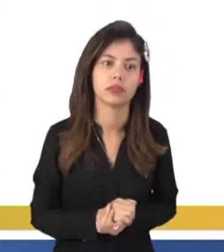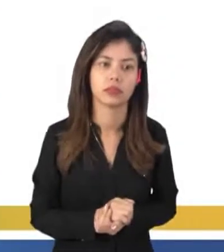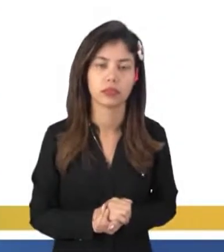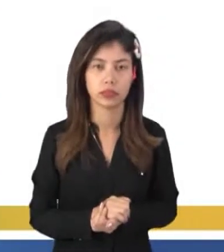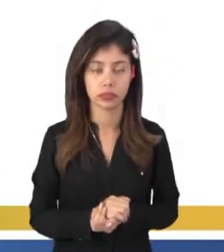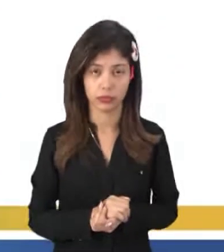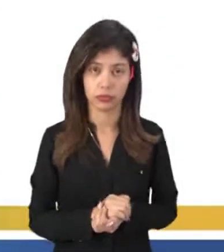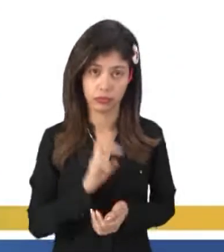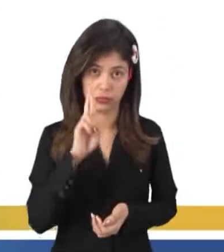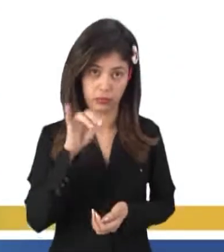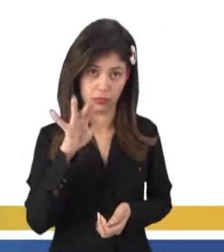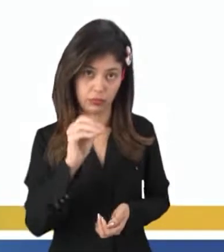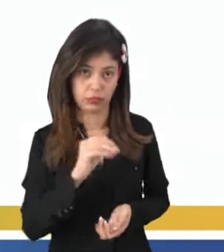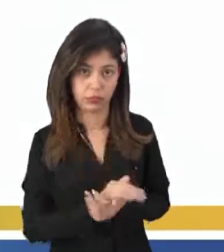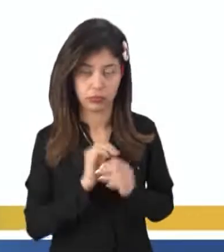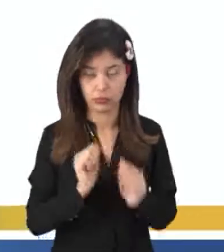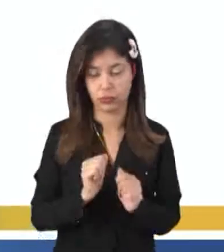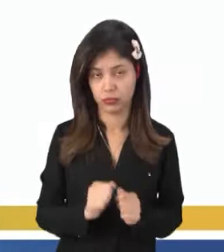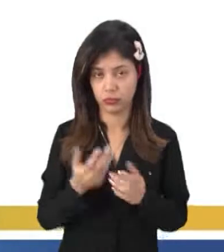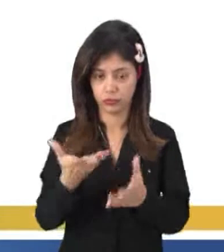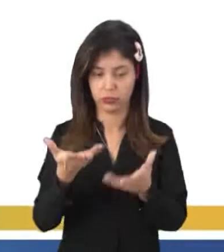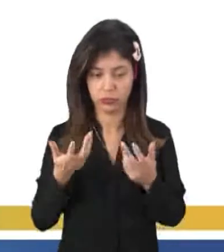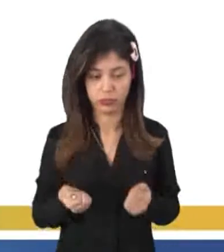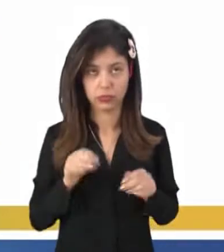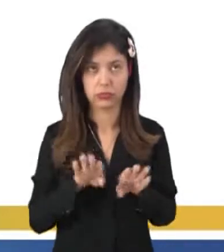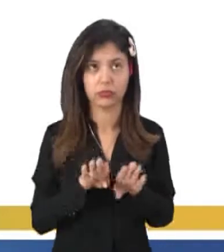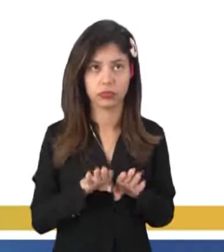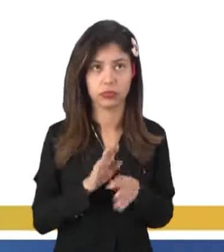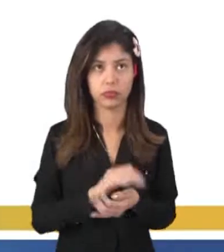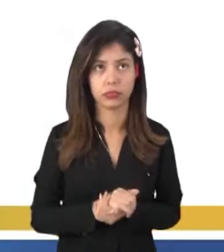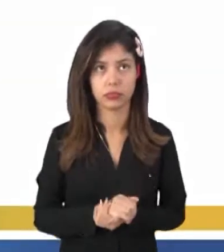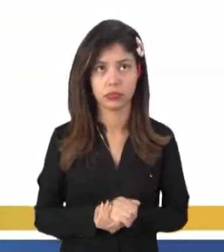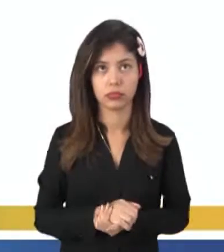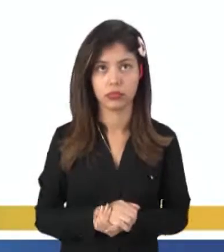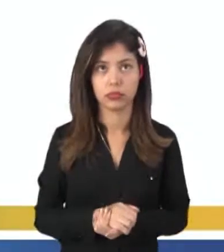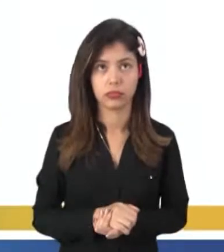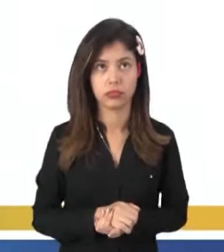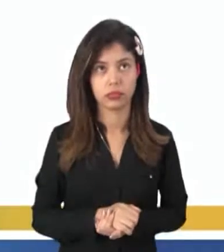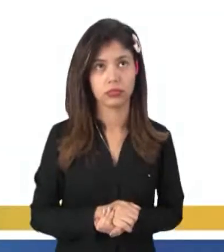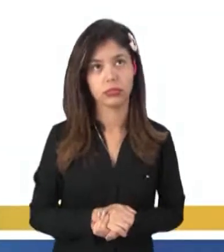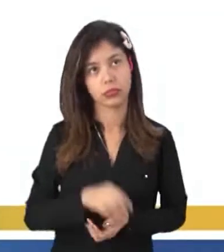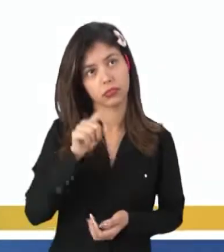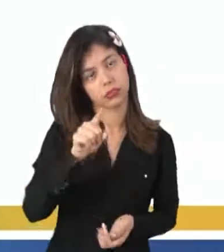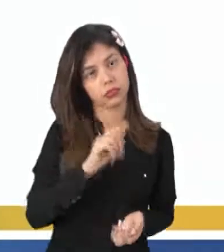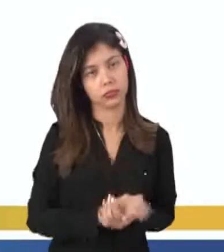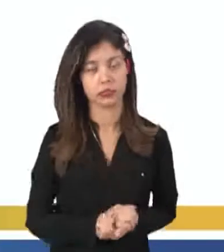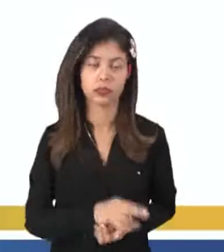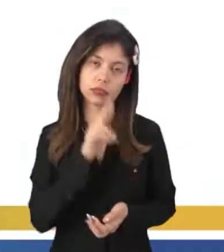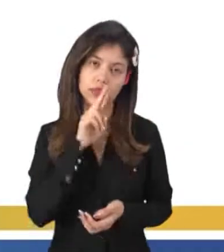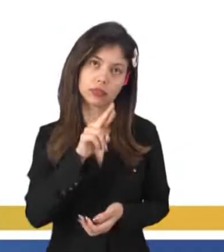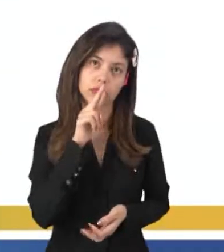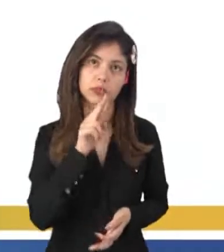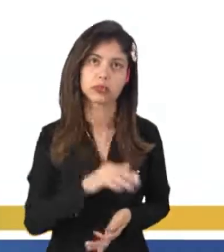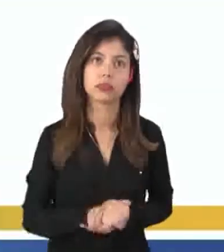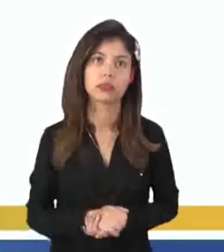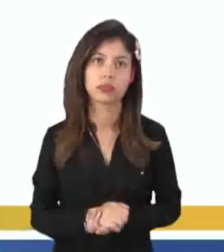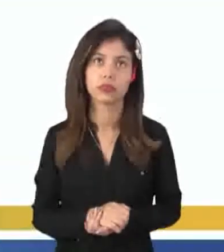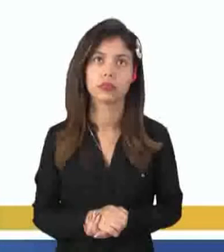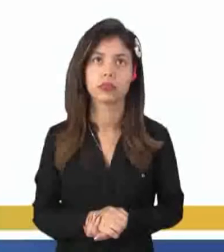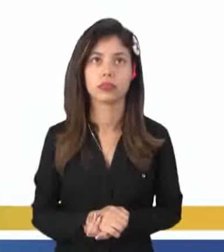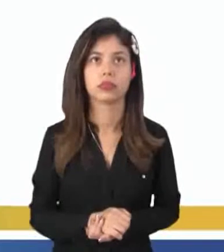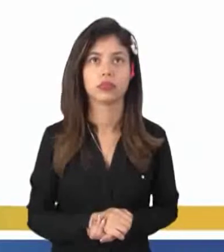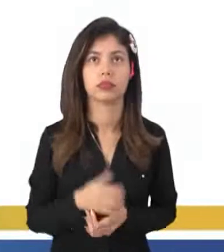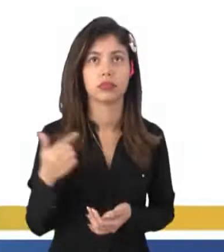Vieira, do Raimundo Melo, eu posso receber tranquilamente, tá? Então, ela está assim, dessa forma, tá?